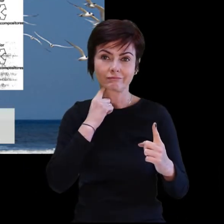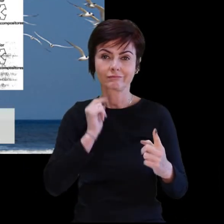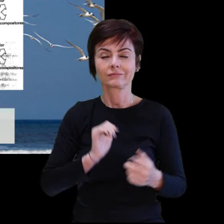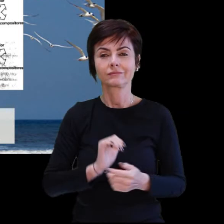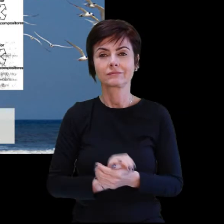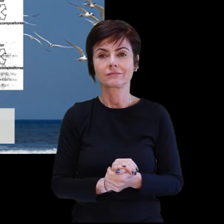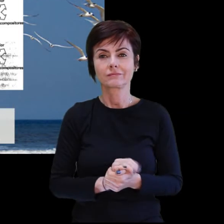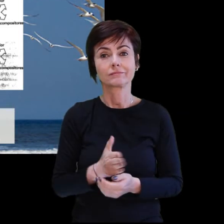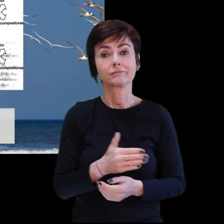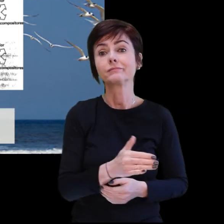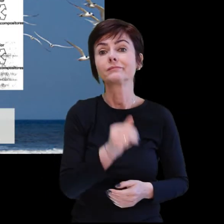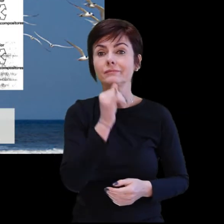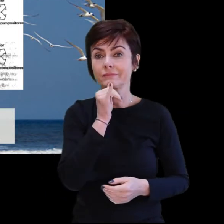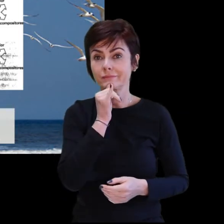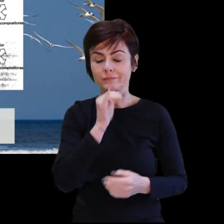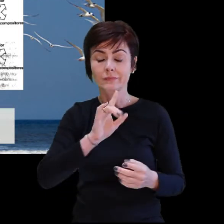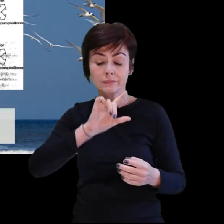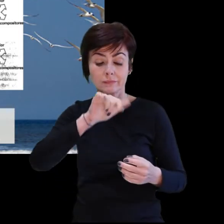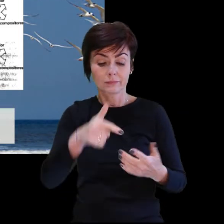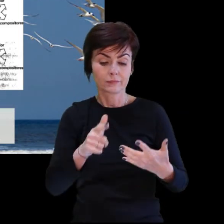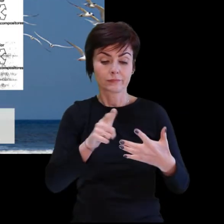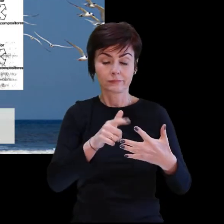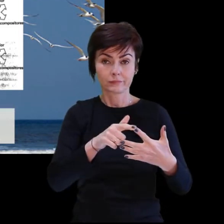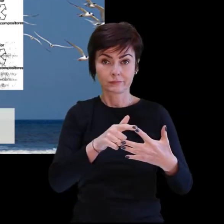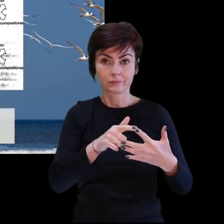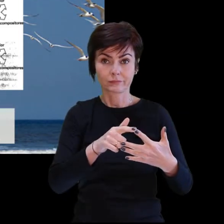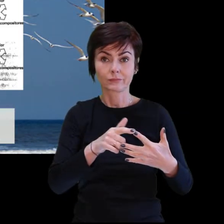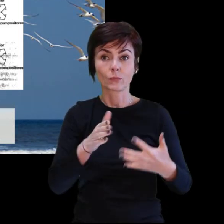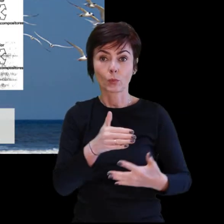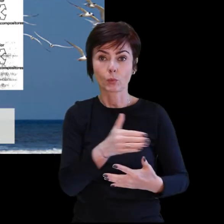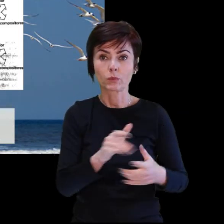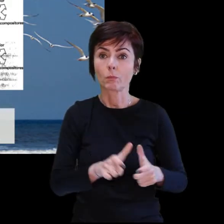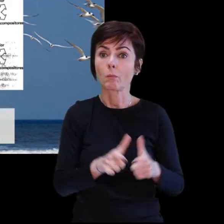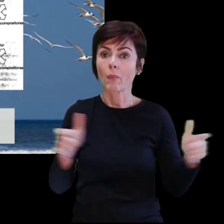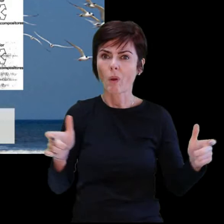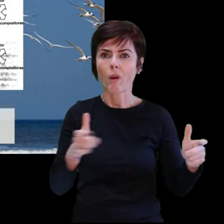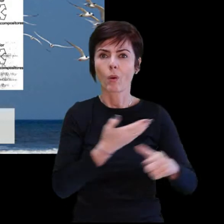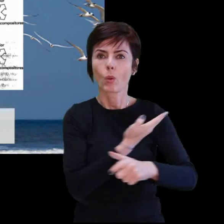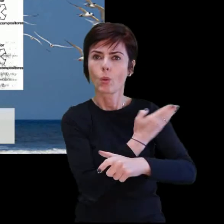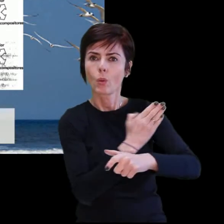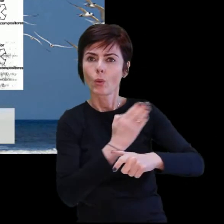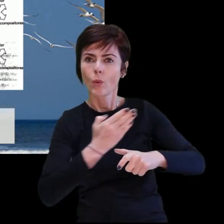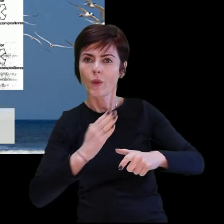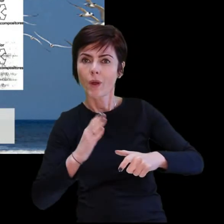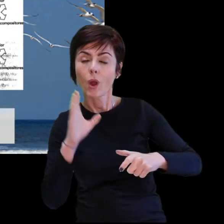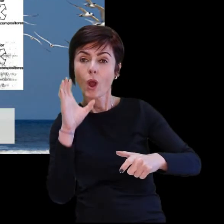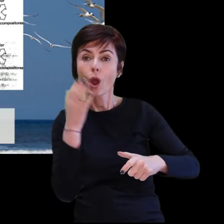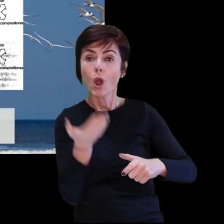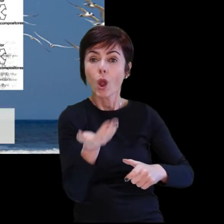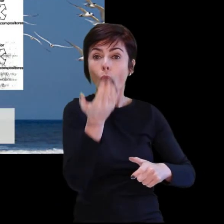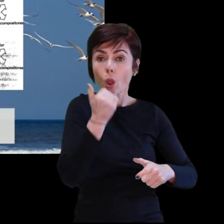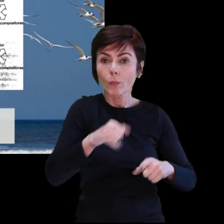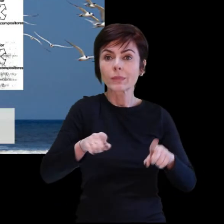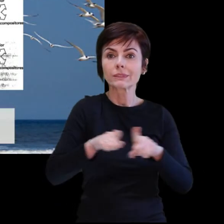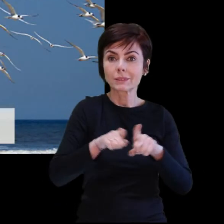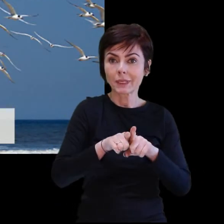foi comido, né, que foi devorado por aquele peixe. Depois vem um peixe maior e come